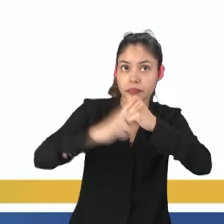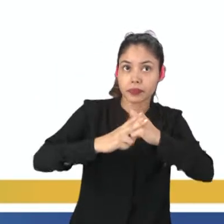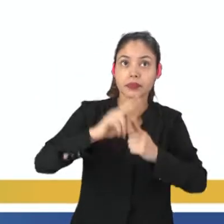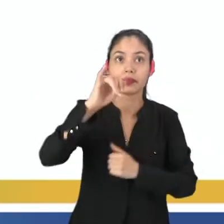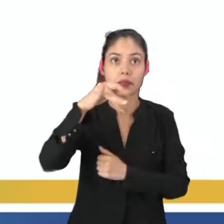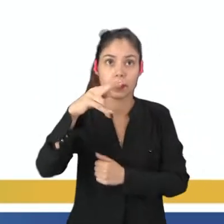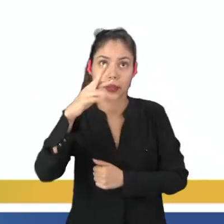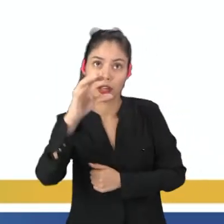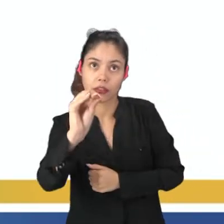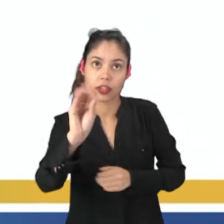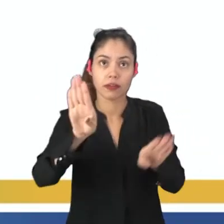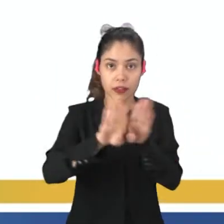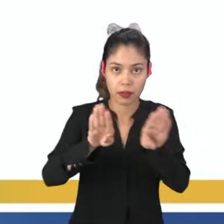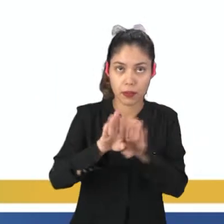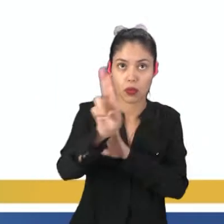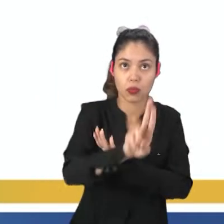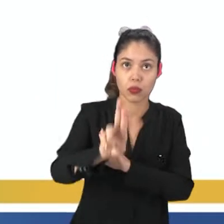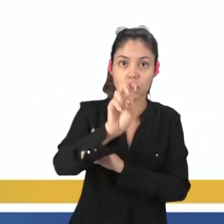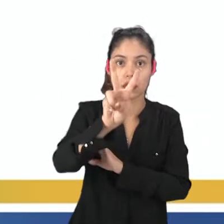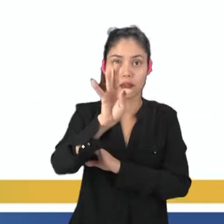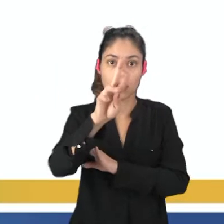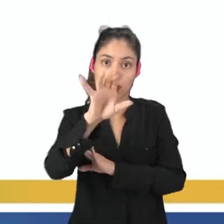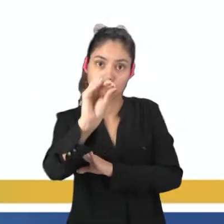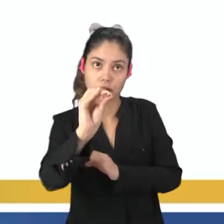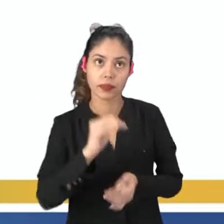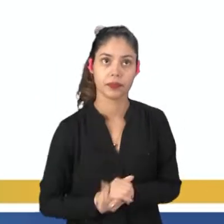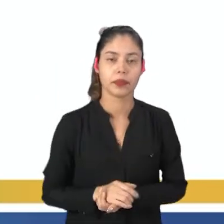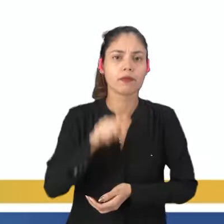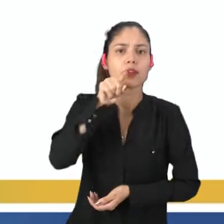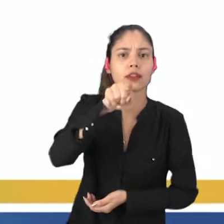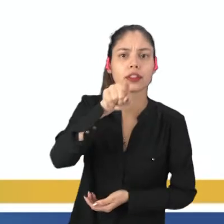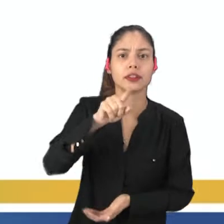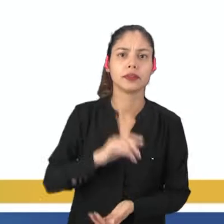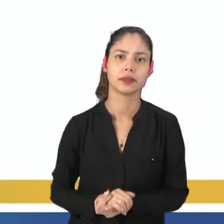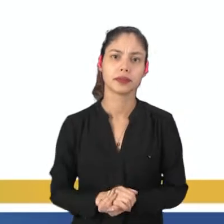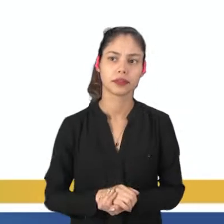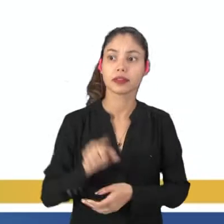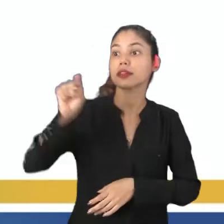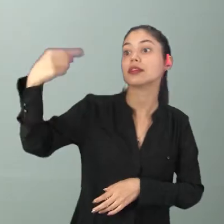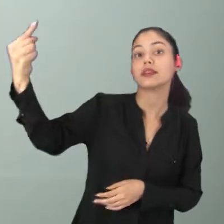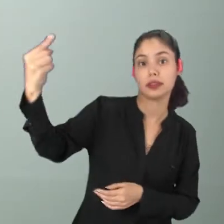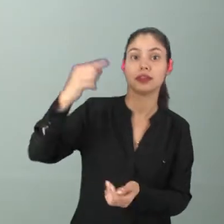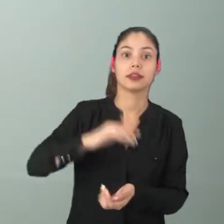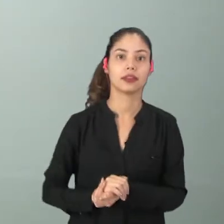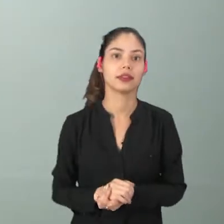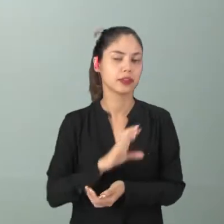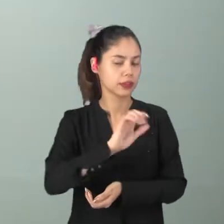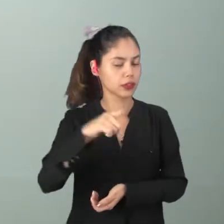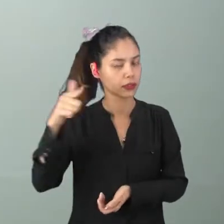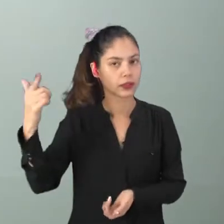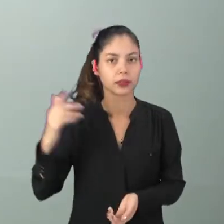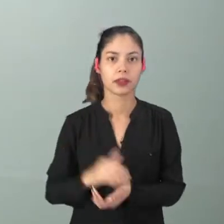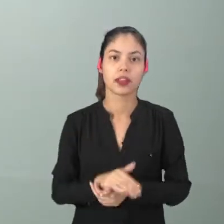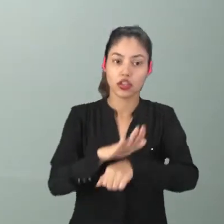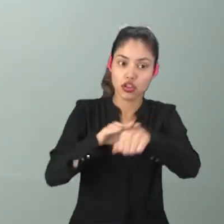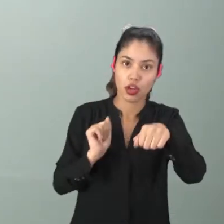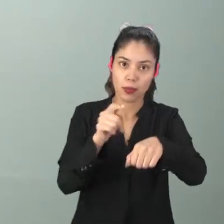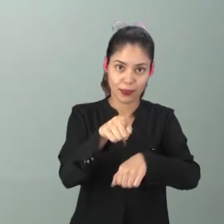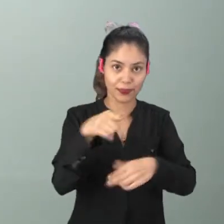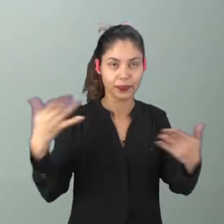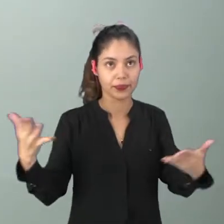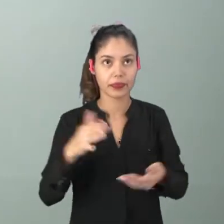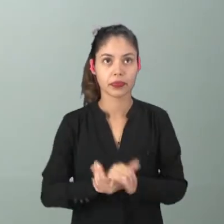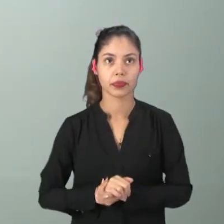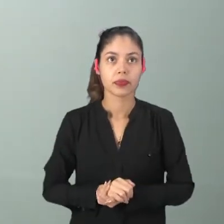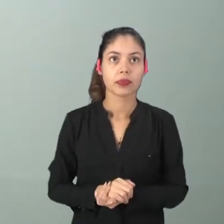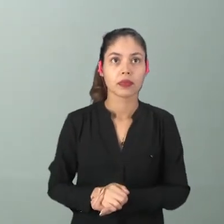de vocativo, ou seja, ele te chama, você, ela, etc. Ele te chama, ele te